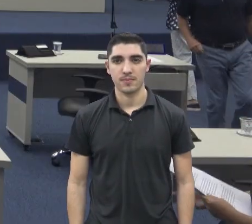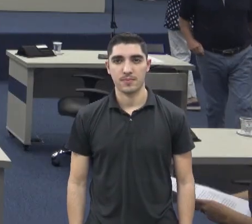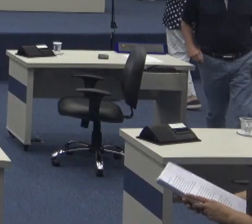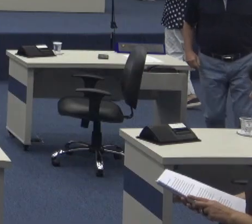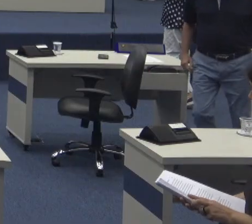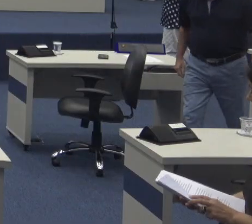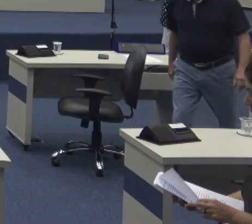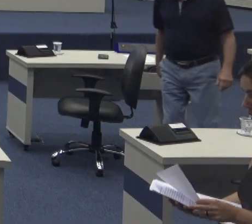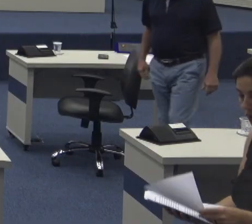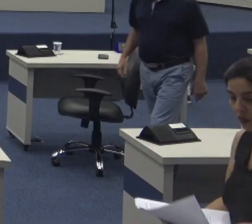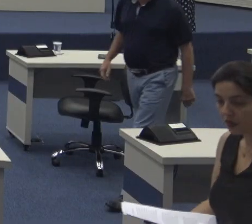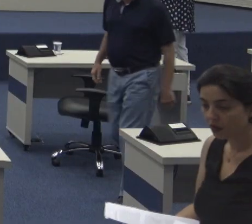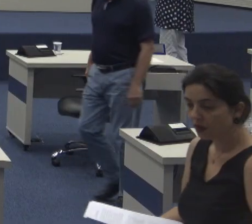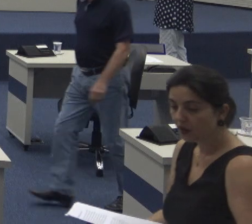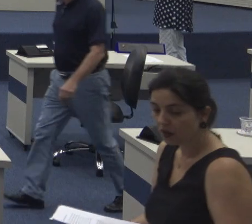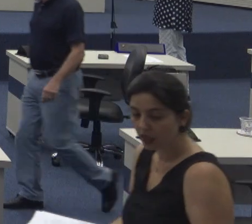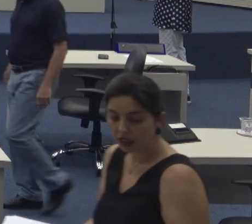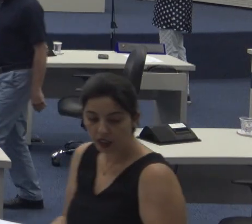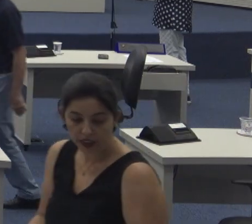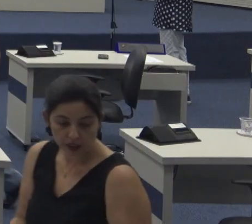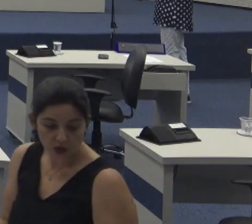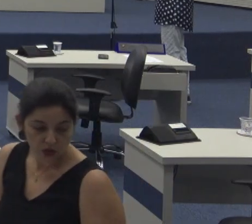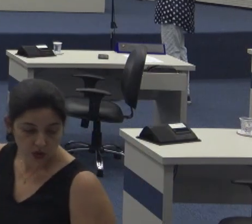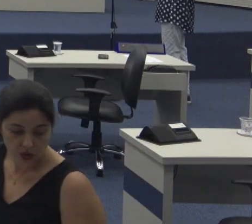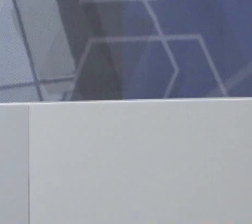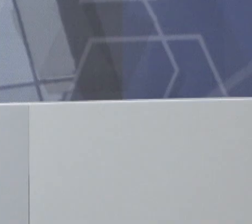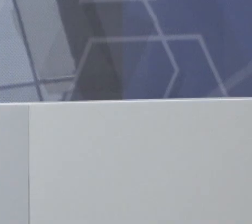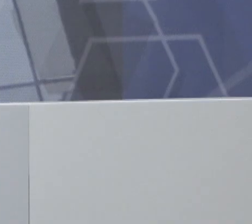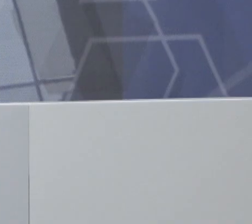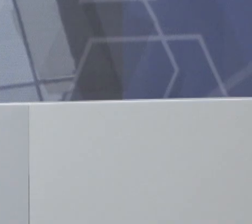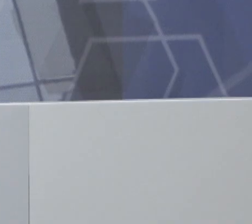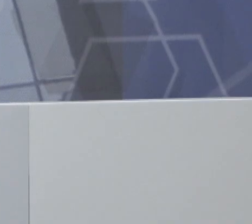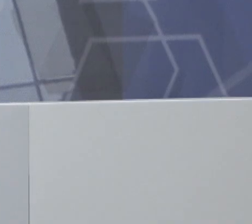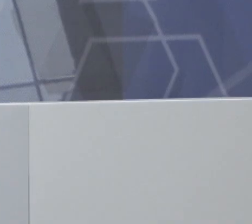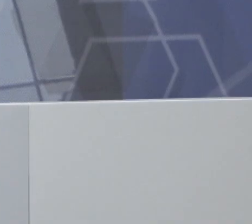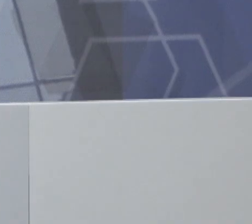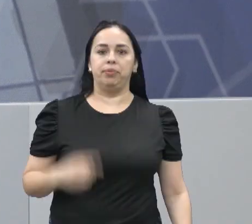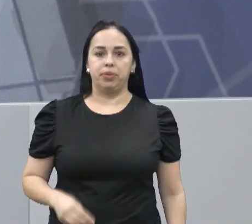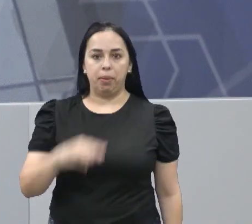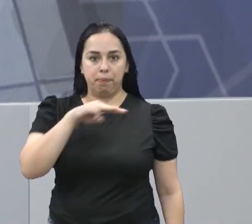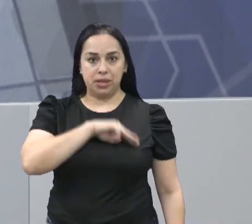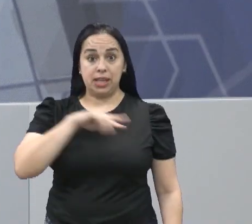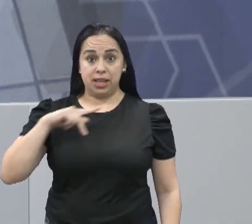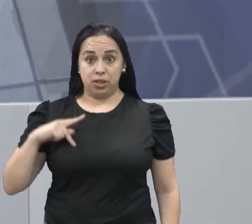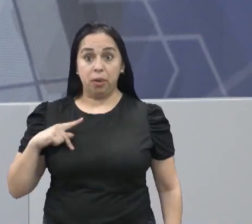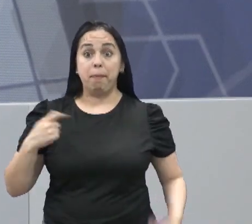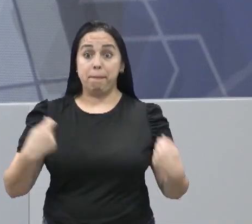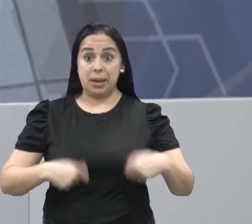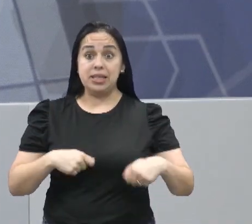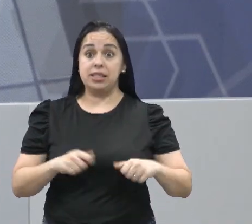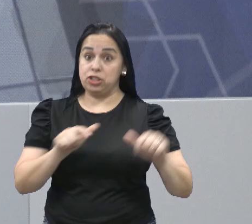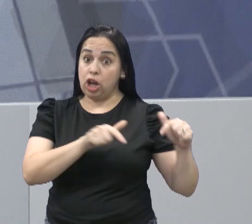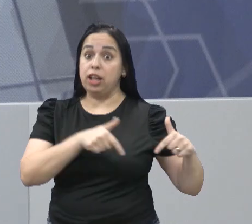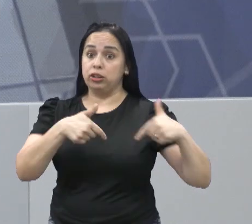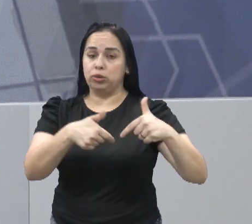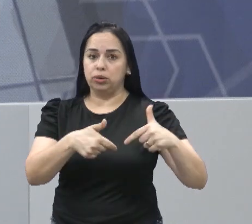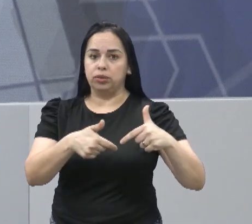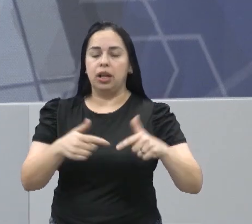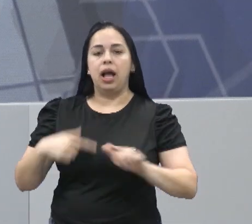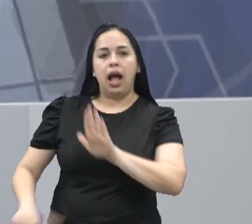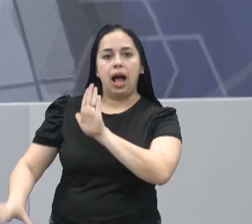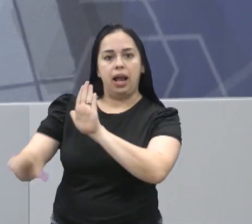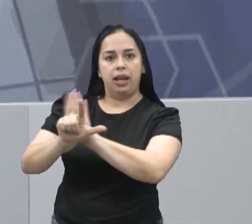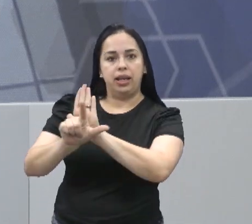O MP, vereador Zé Cláudio, ele tem que entrar em ação. Sabe por quê? A lei em vigência, que foi aprovado